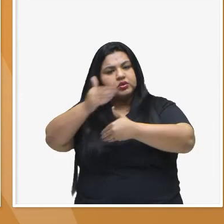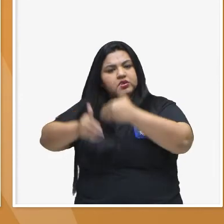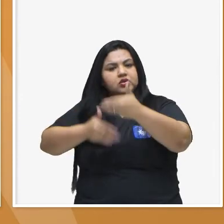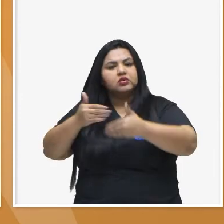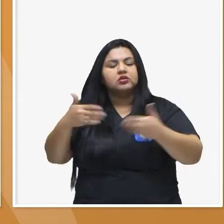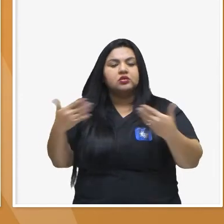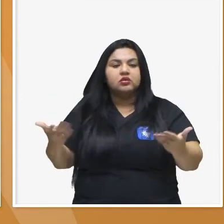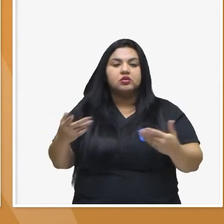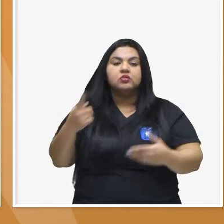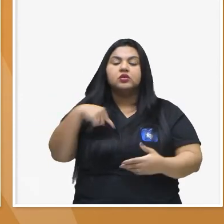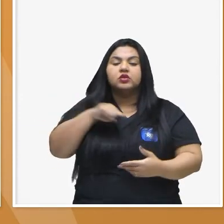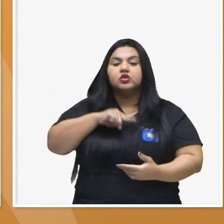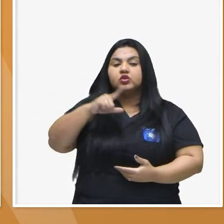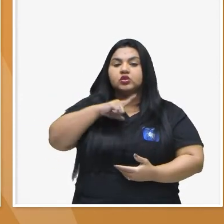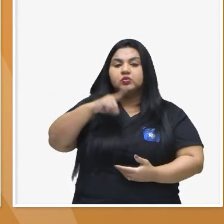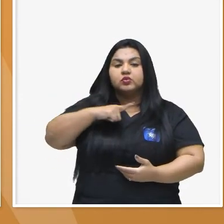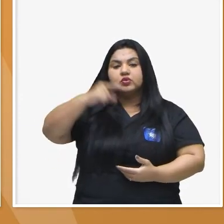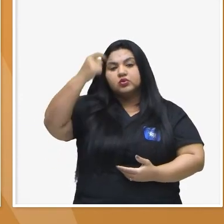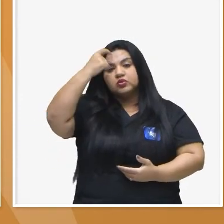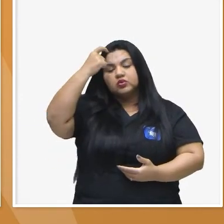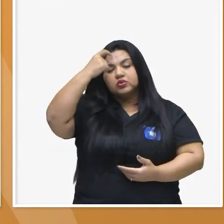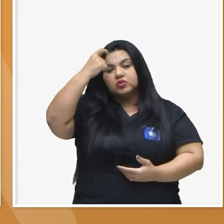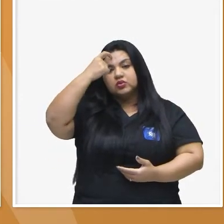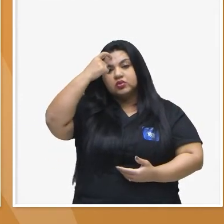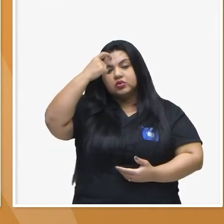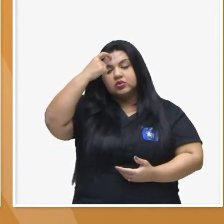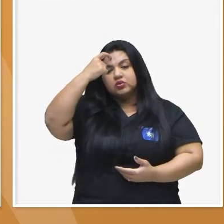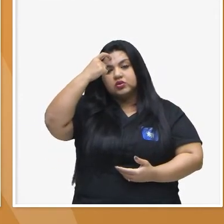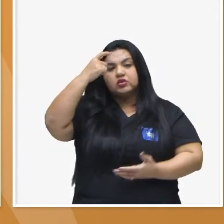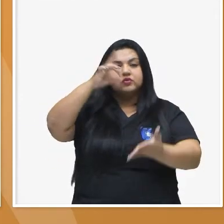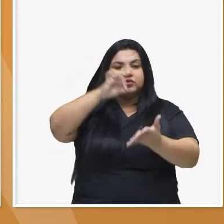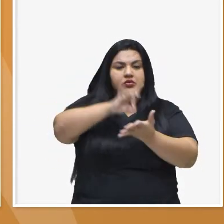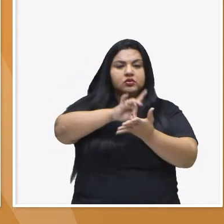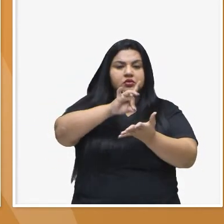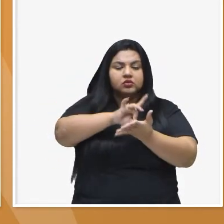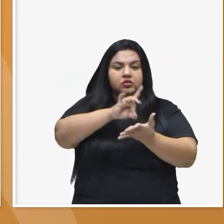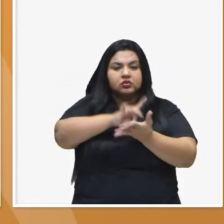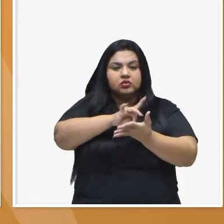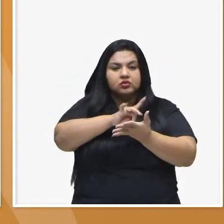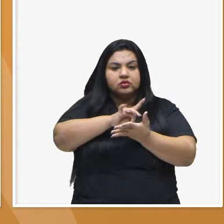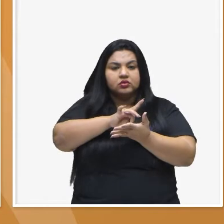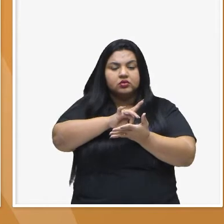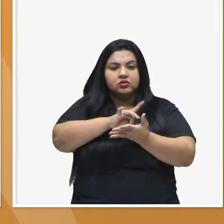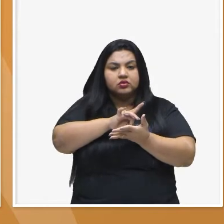Porque nós temos consciência, né? A nossa consciência da realidade, das coisas.